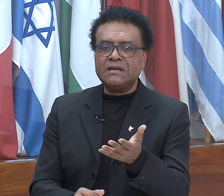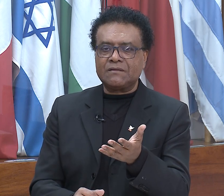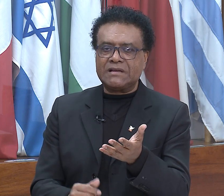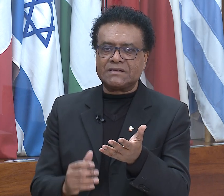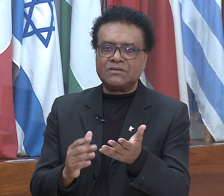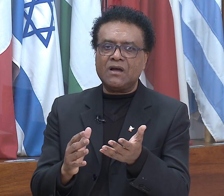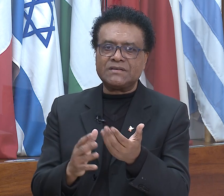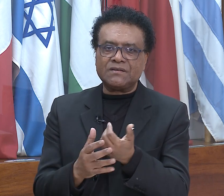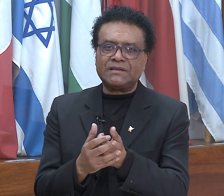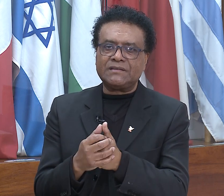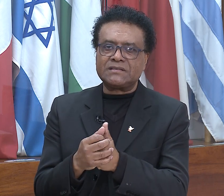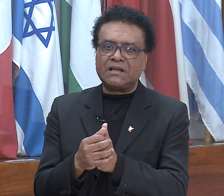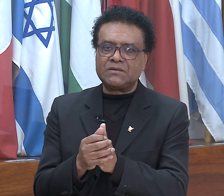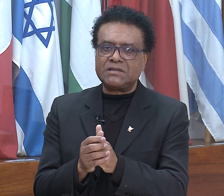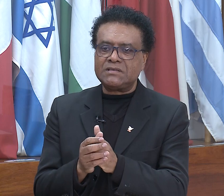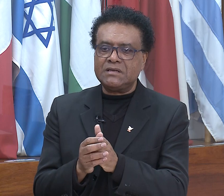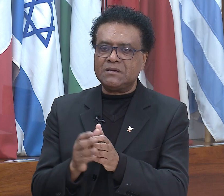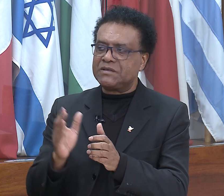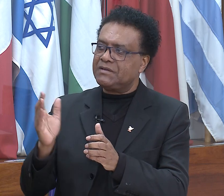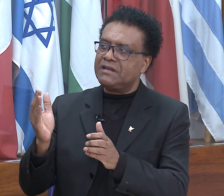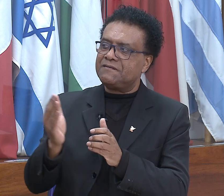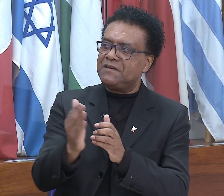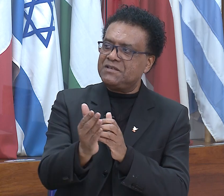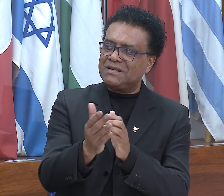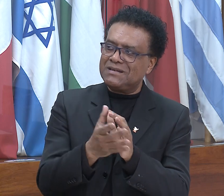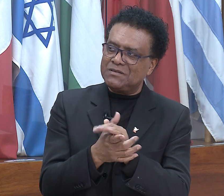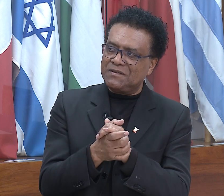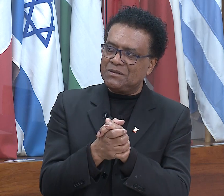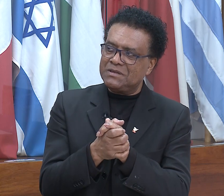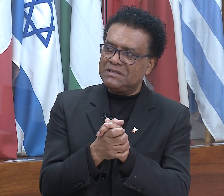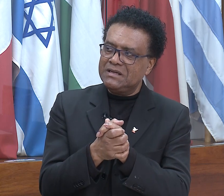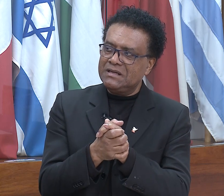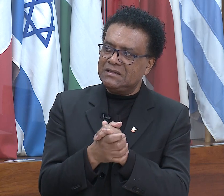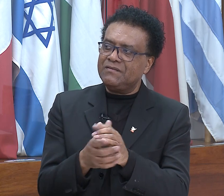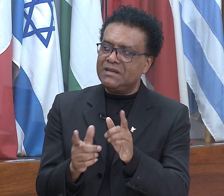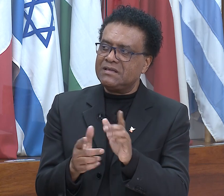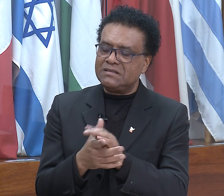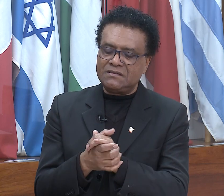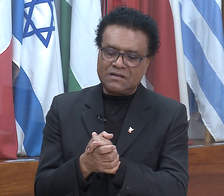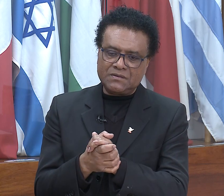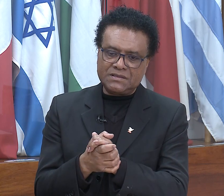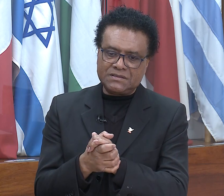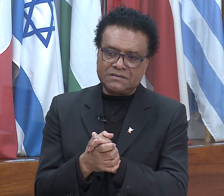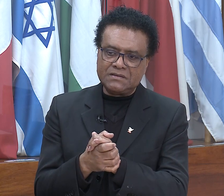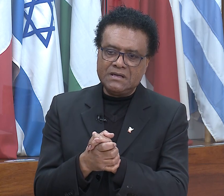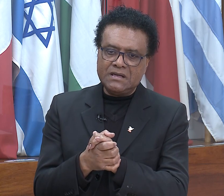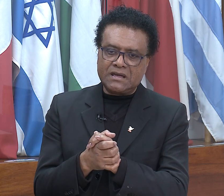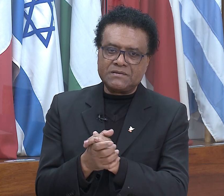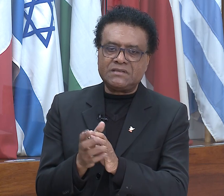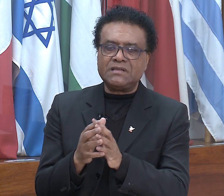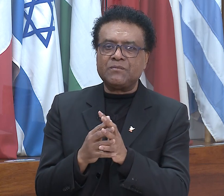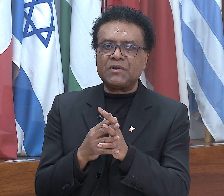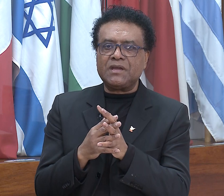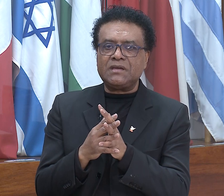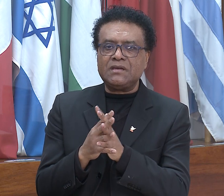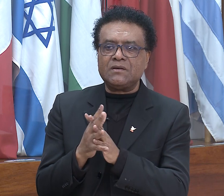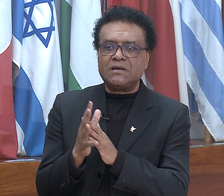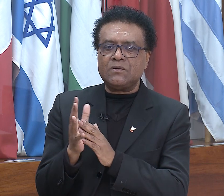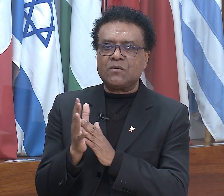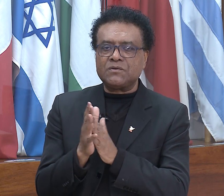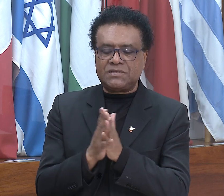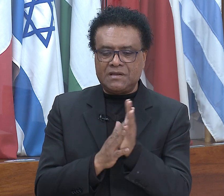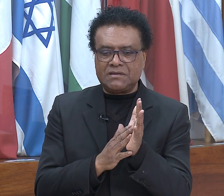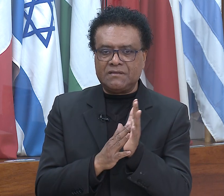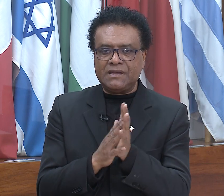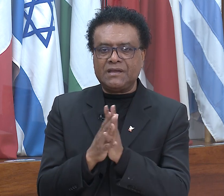queiram com essas novas 53 causas não passou nem na frente da Câmara de Vereadores e deveria sim ter acontecido pelos entender porque que